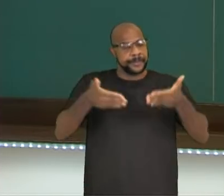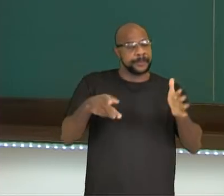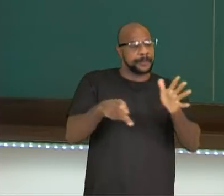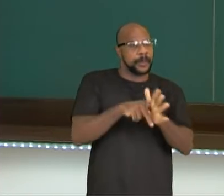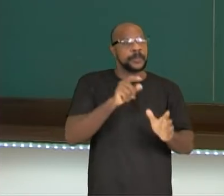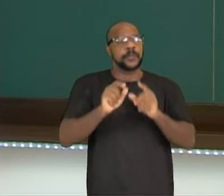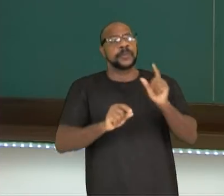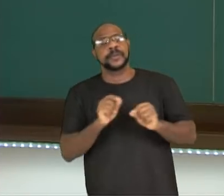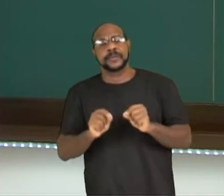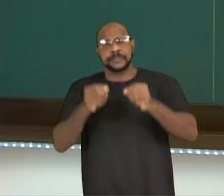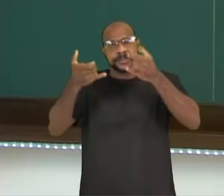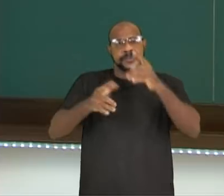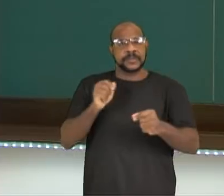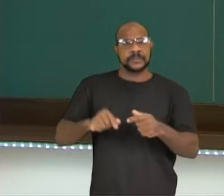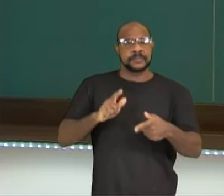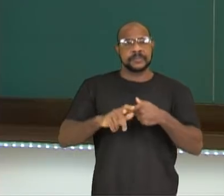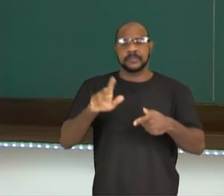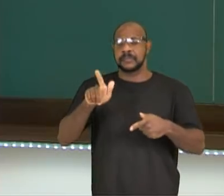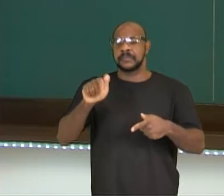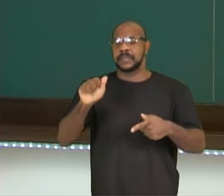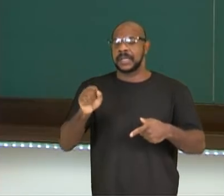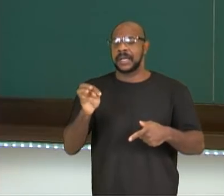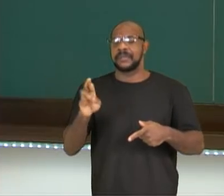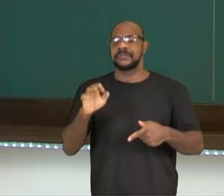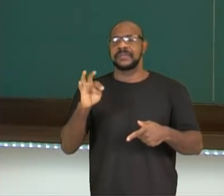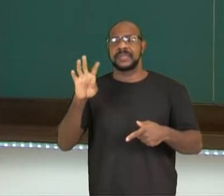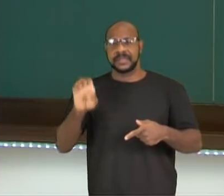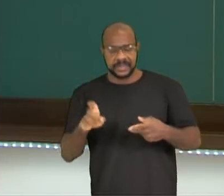especificamente falando, a gastrite e o câncer.